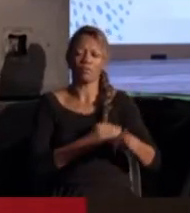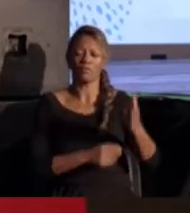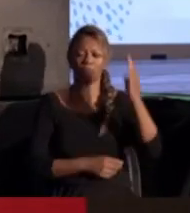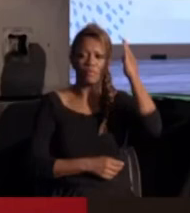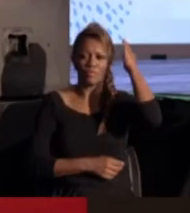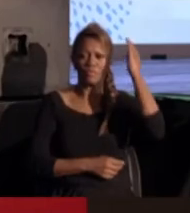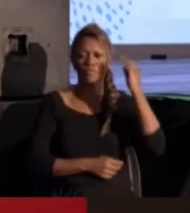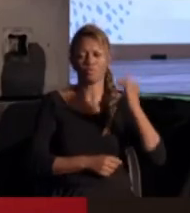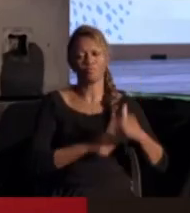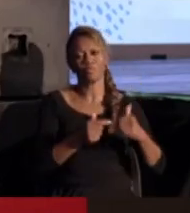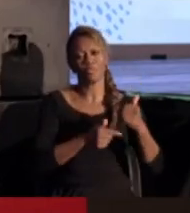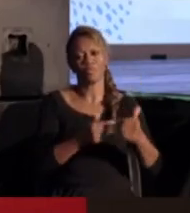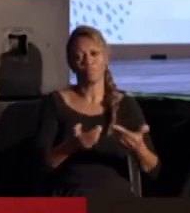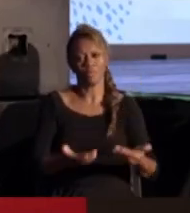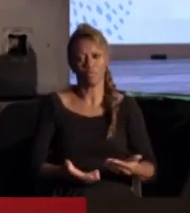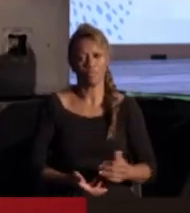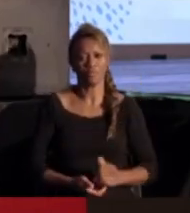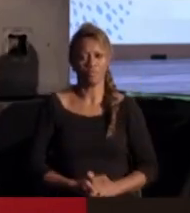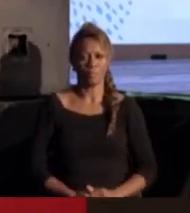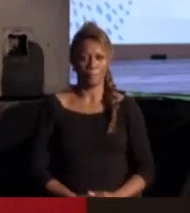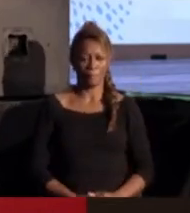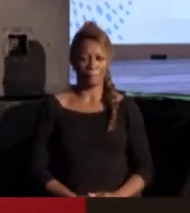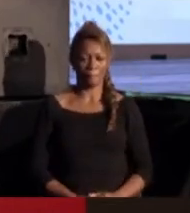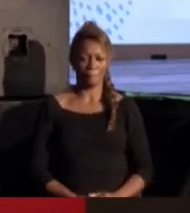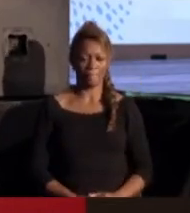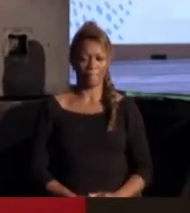do meu doutorado na Unicamp